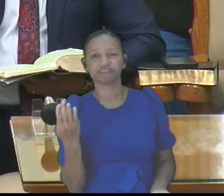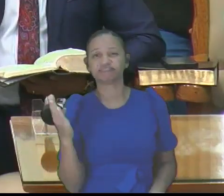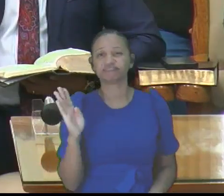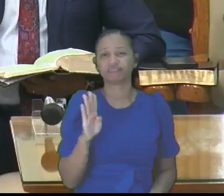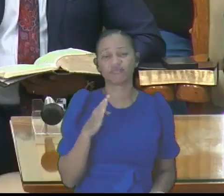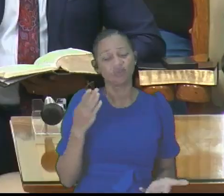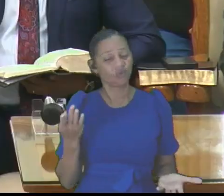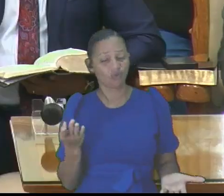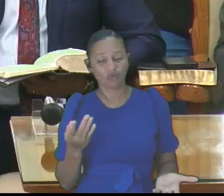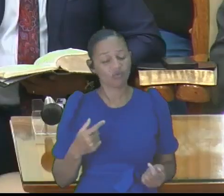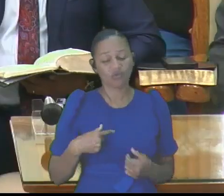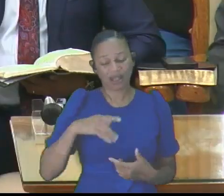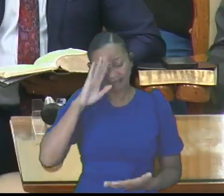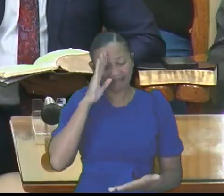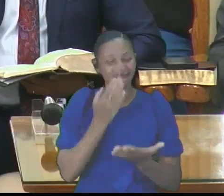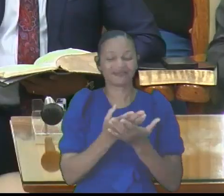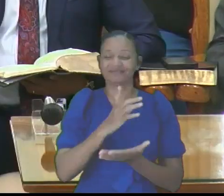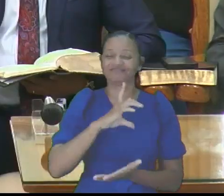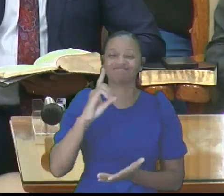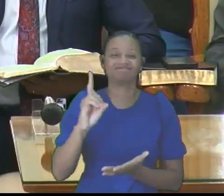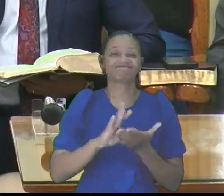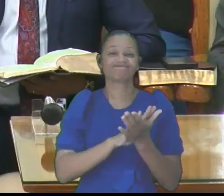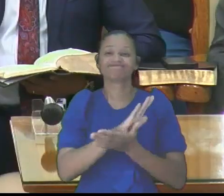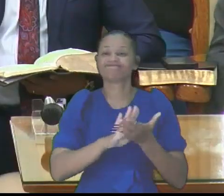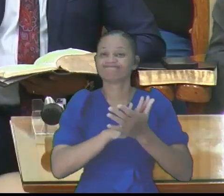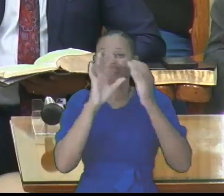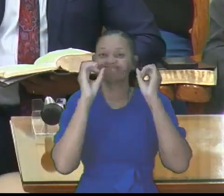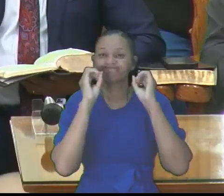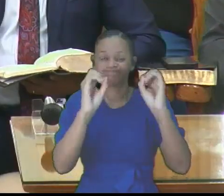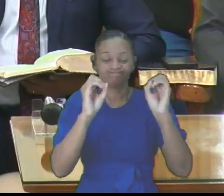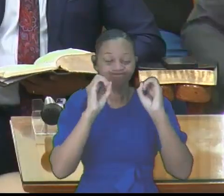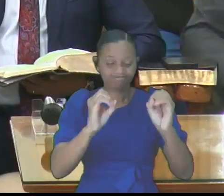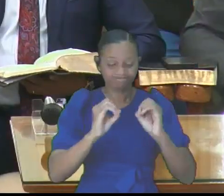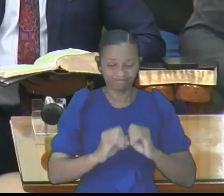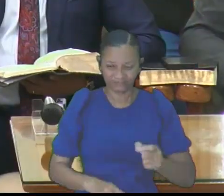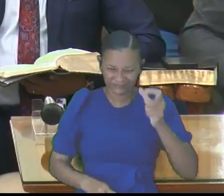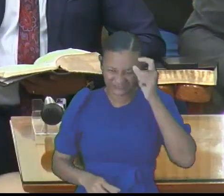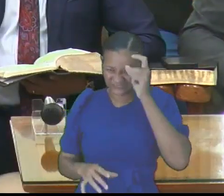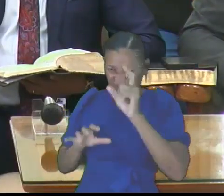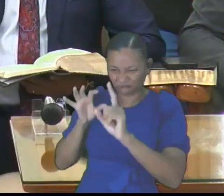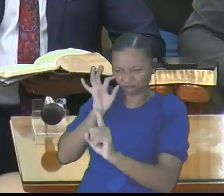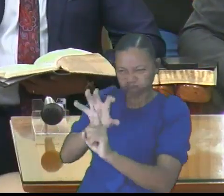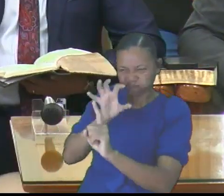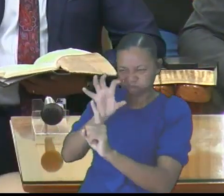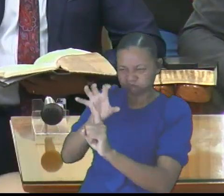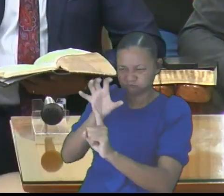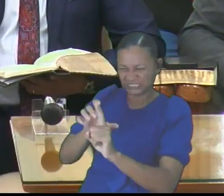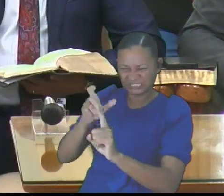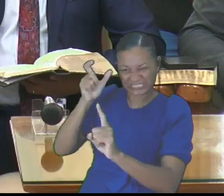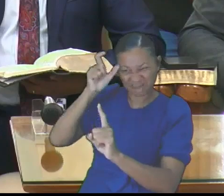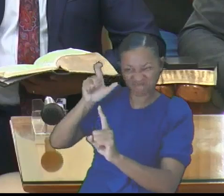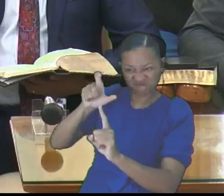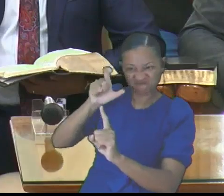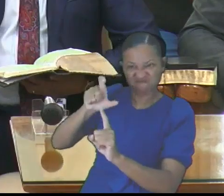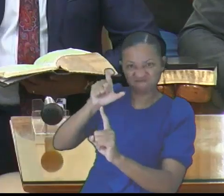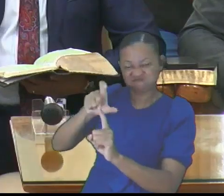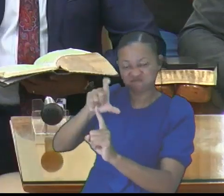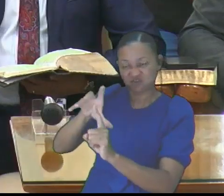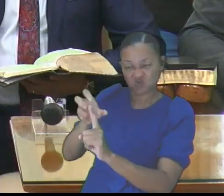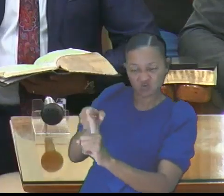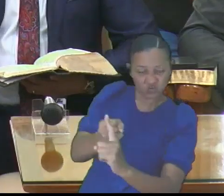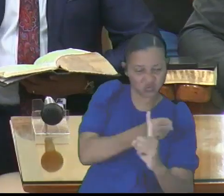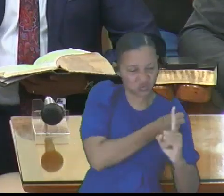tornarem ateias. O diabo tira a pessoa da igreja e depois torna aquela